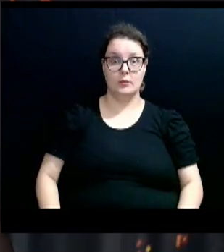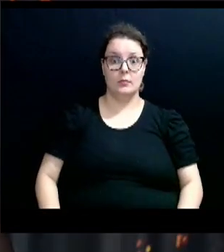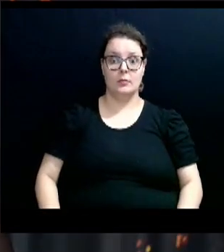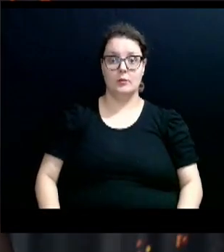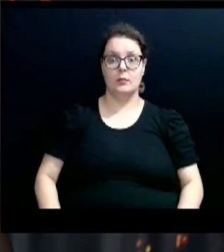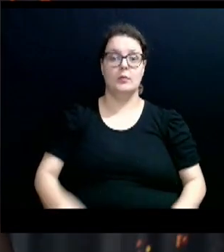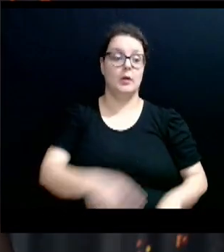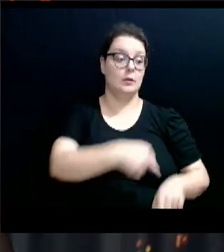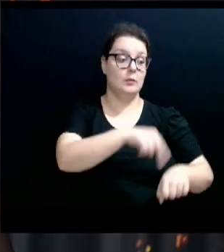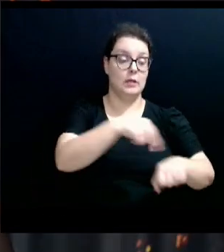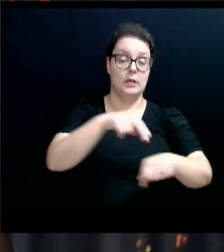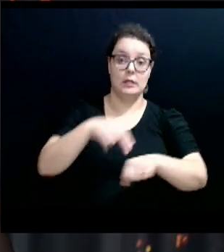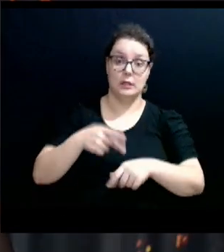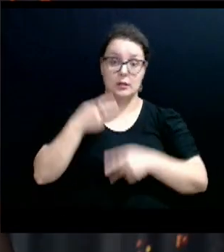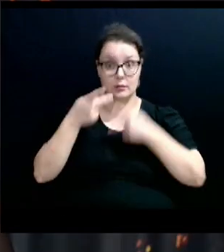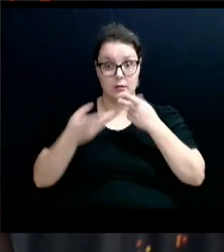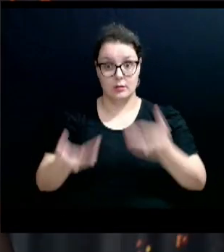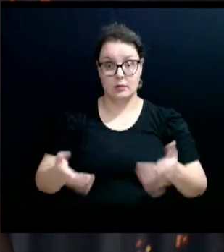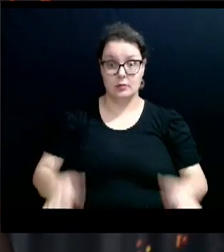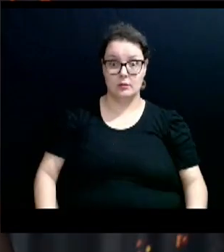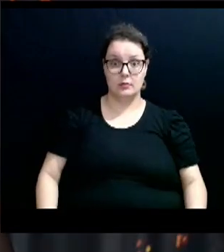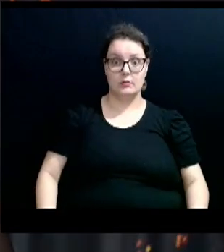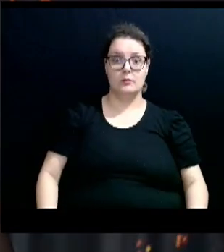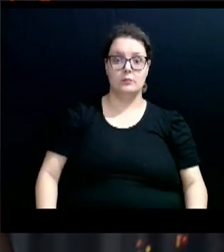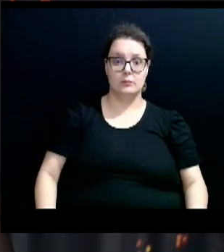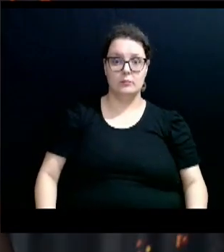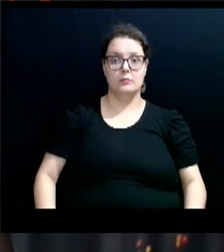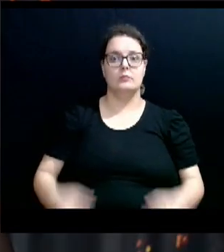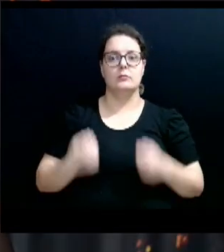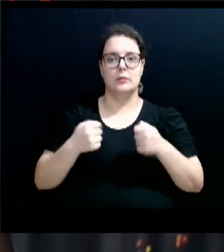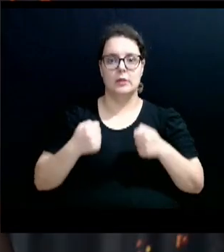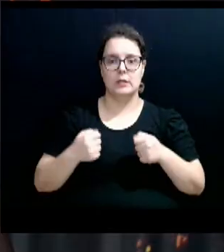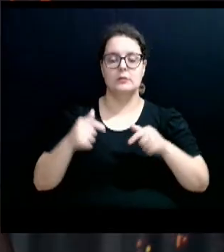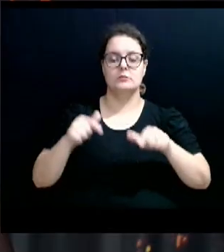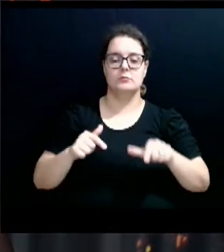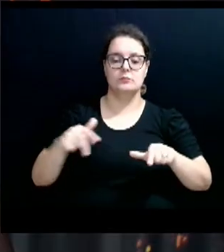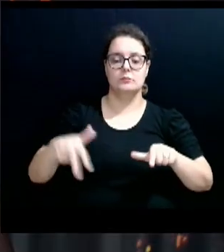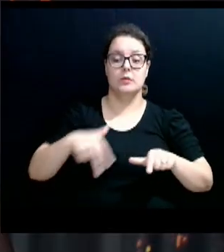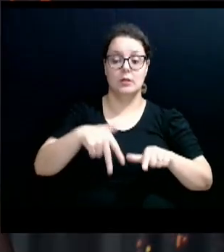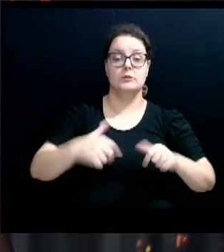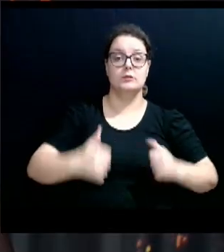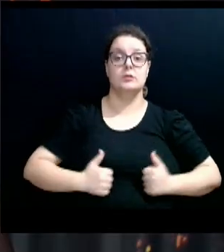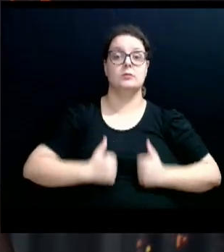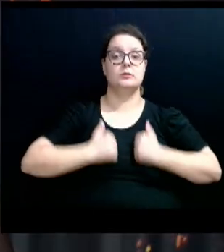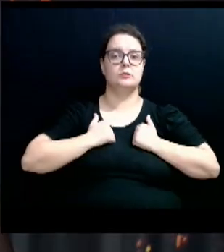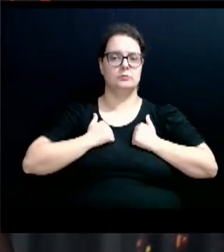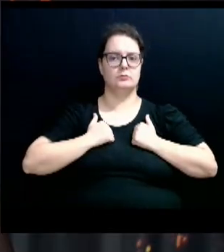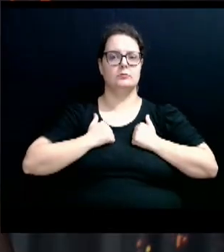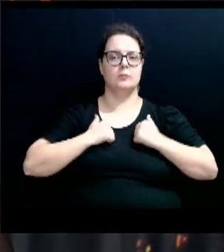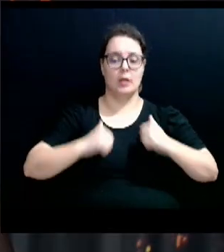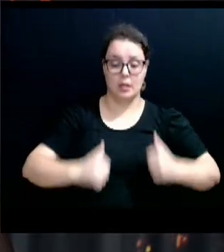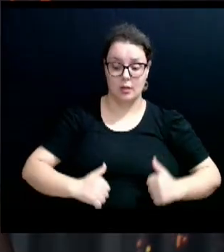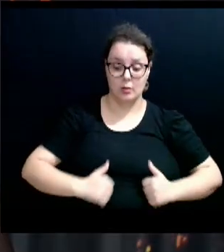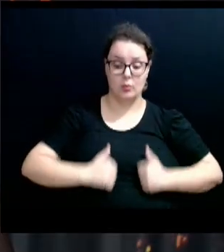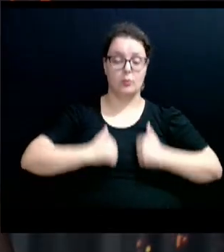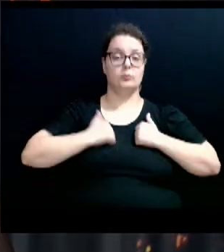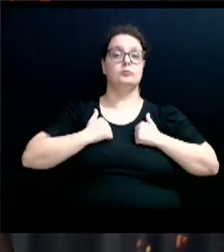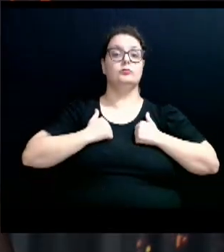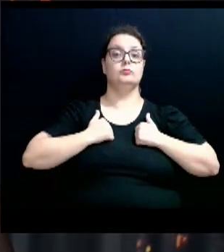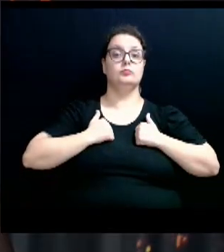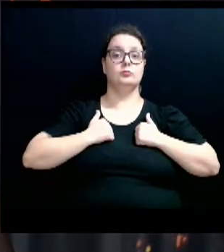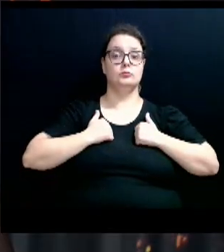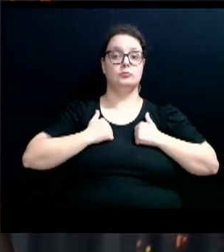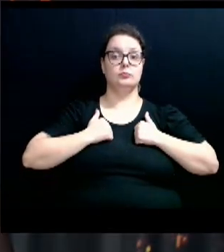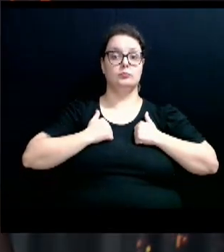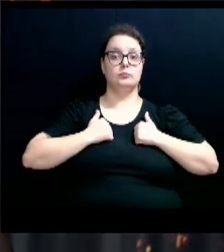Sim. Carece muito do lugar da autoestima. E a autoestima, ela vai ser um grande catalisador